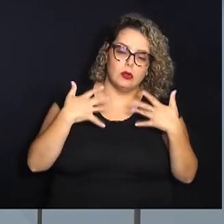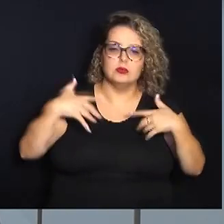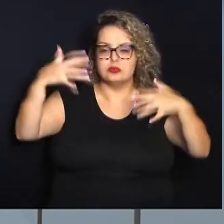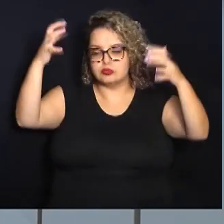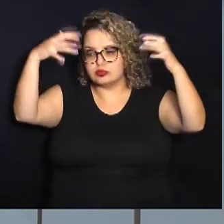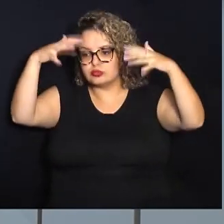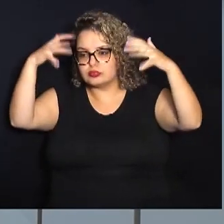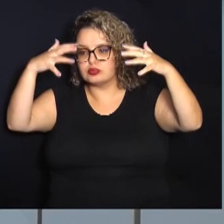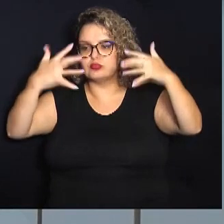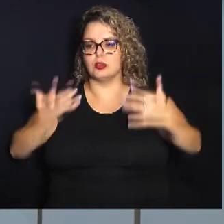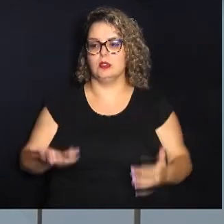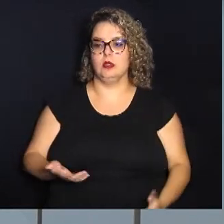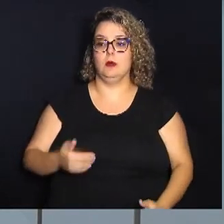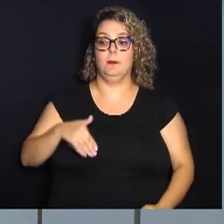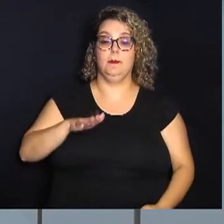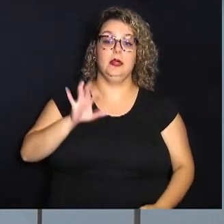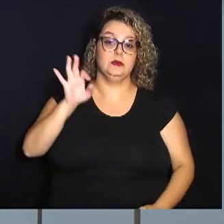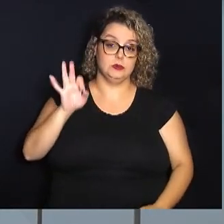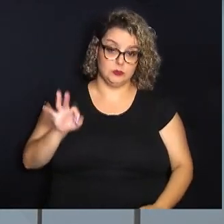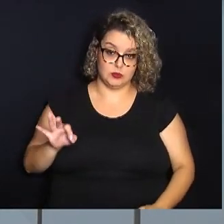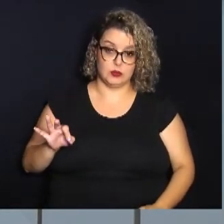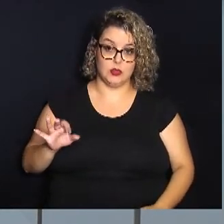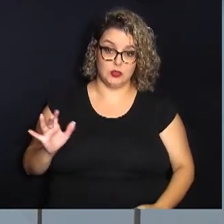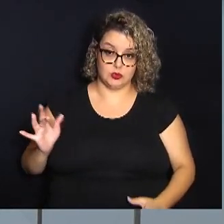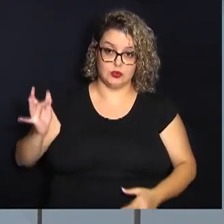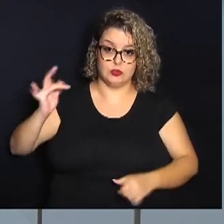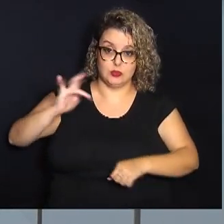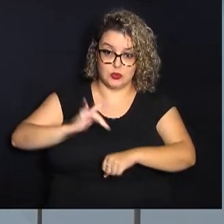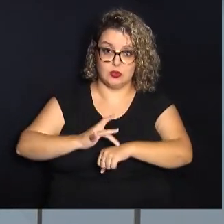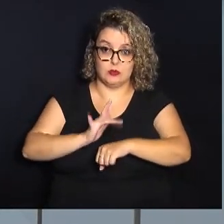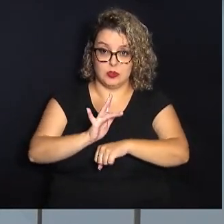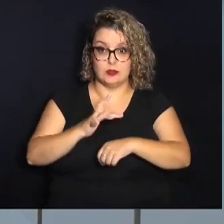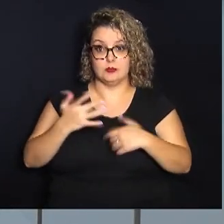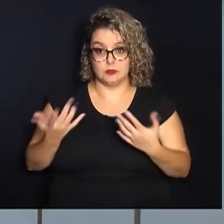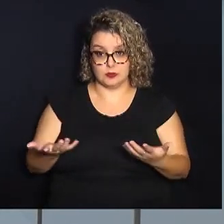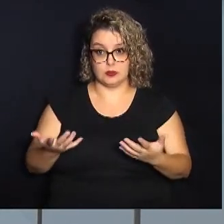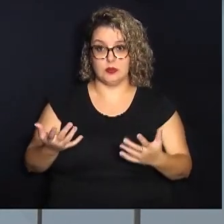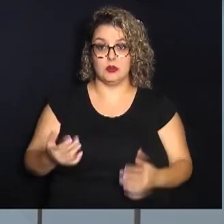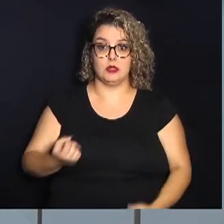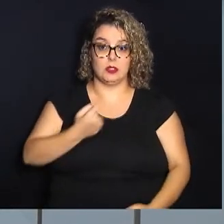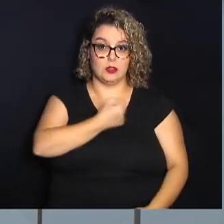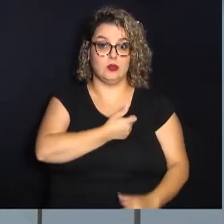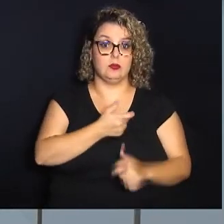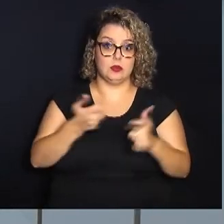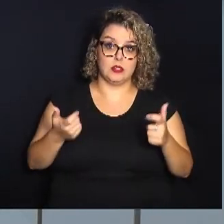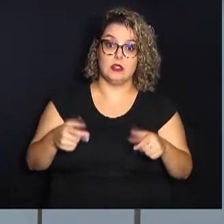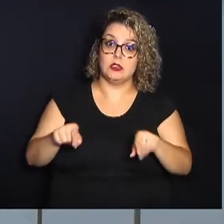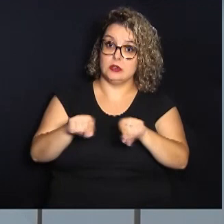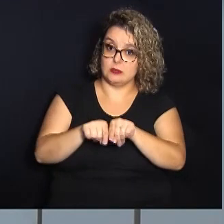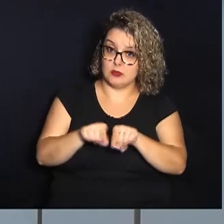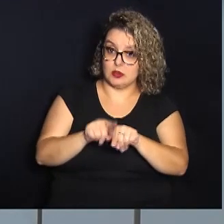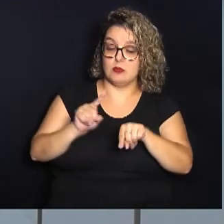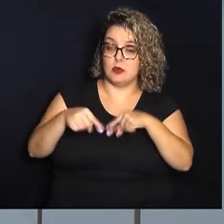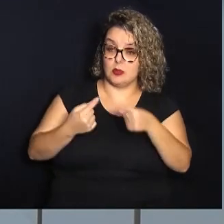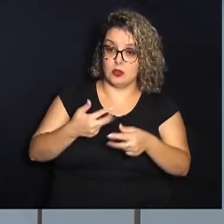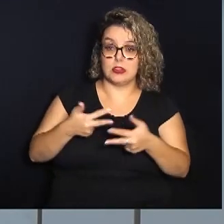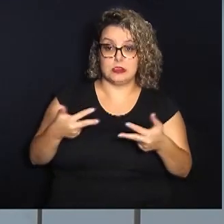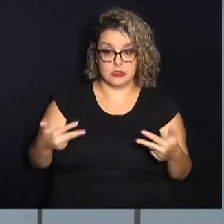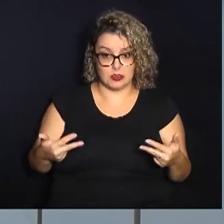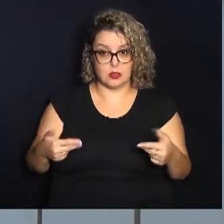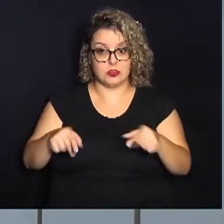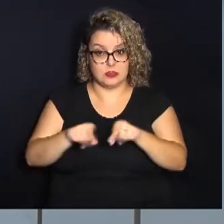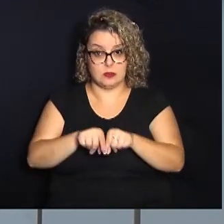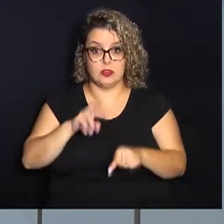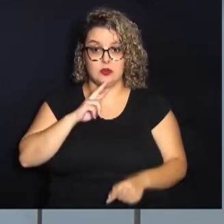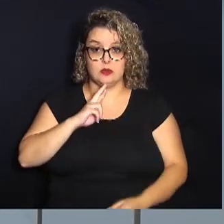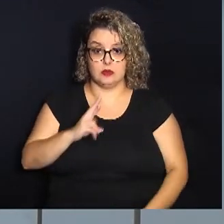uma situação mais propícia ao mosquito, a gente espera que o número aumente, né, o número de casos. Além disso, outra questão aí para responder